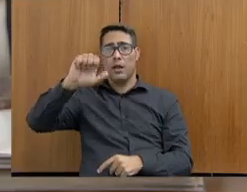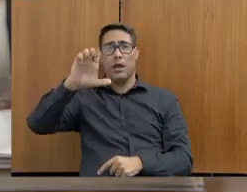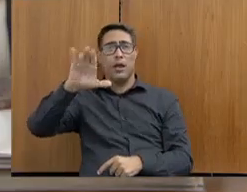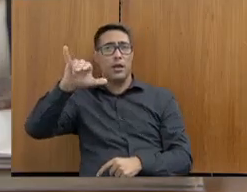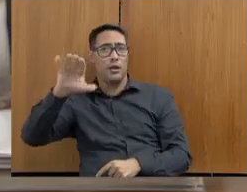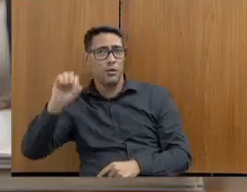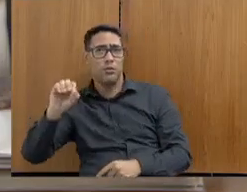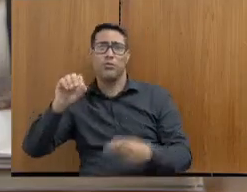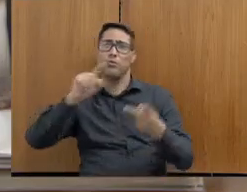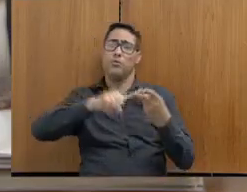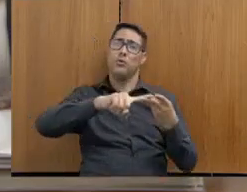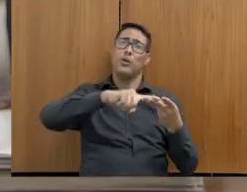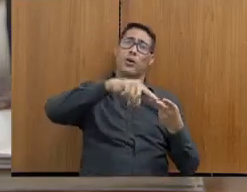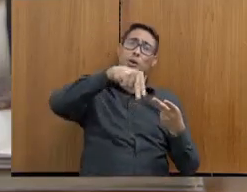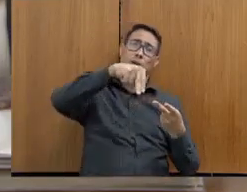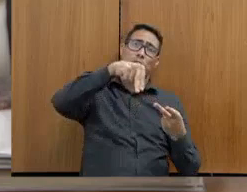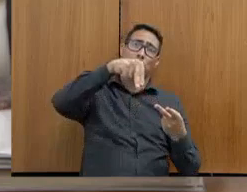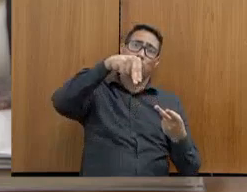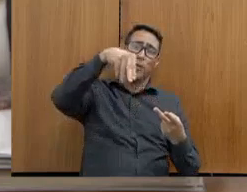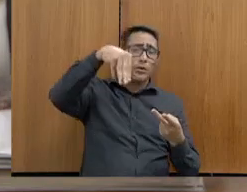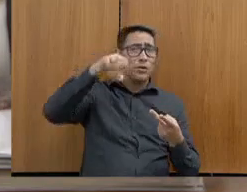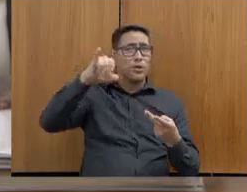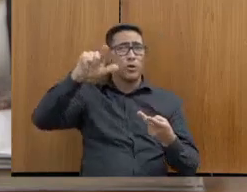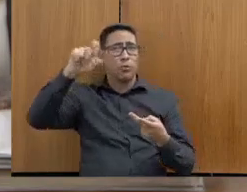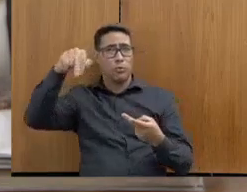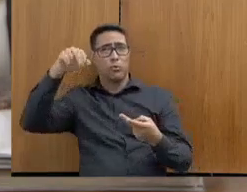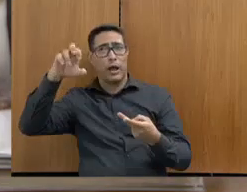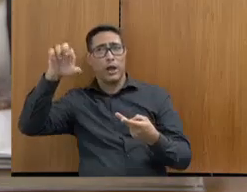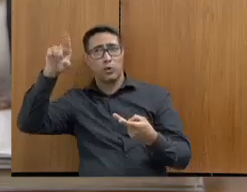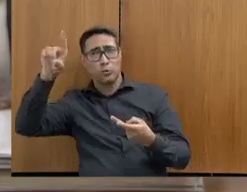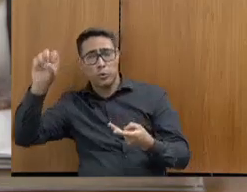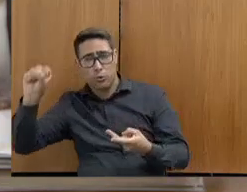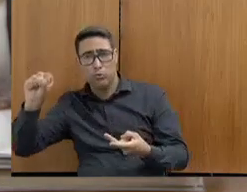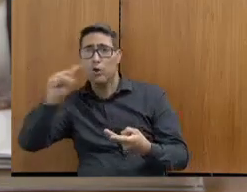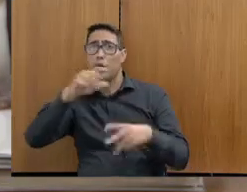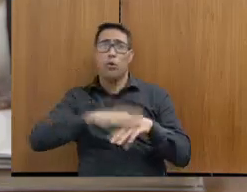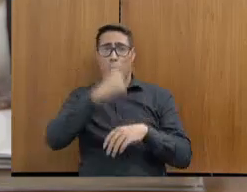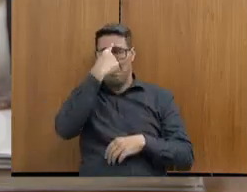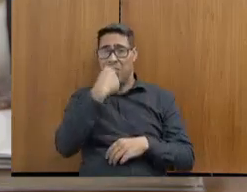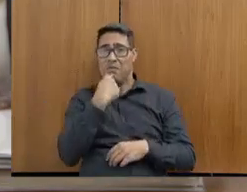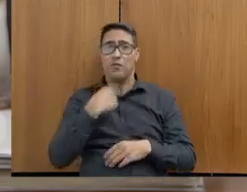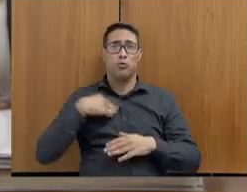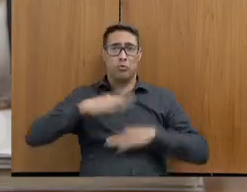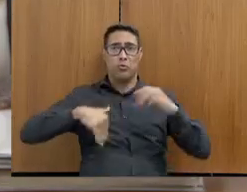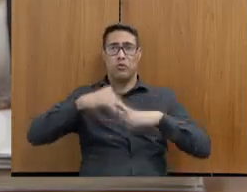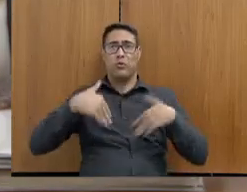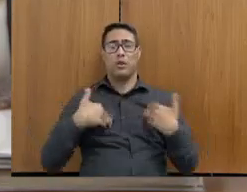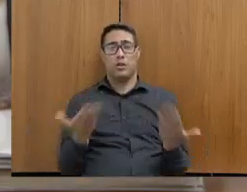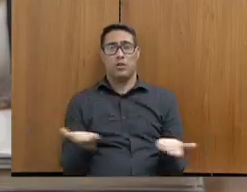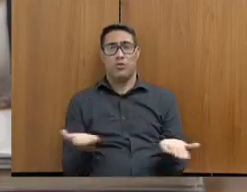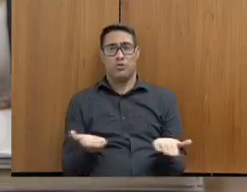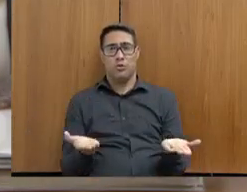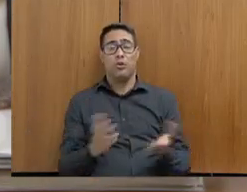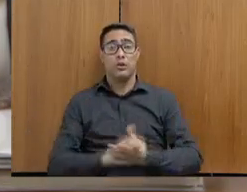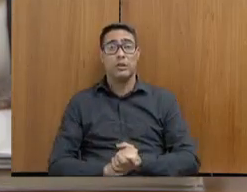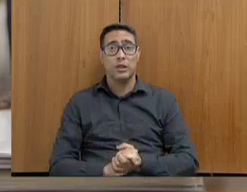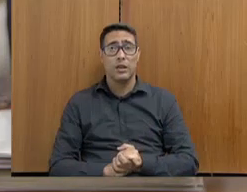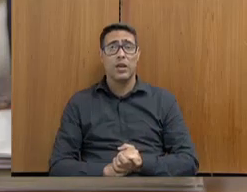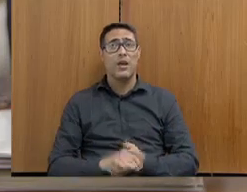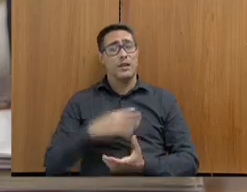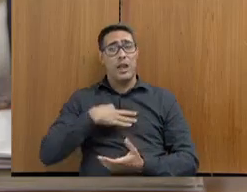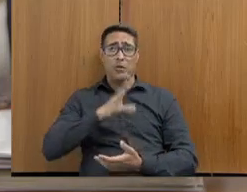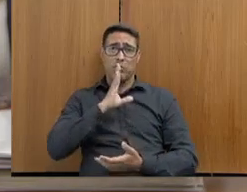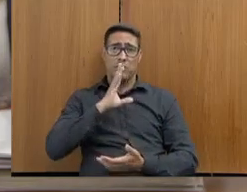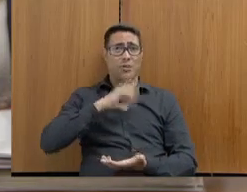Cardoso que três vezes Prefeito não se compara o perfil dos profissionais hoje E olha que tem acontecido muita coisa boa assim